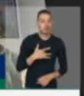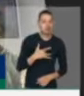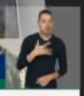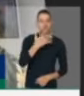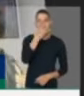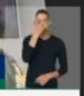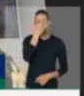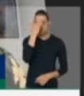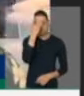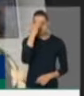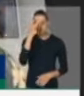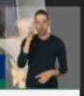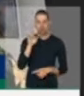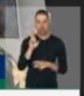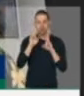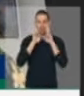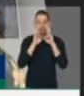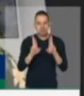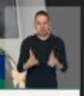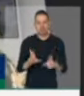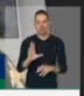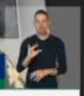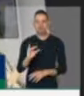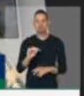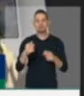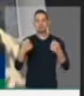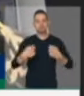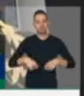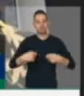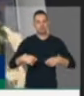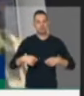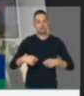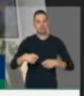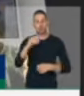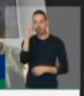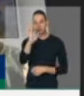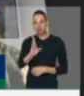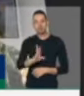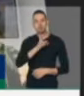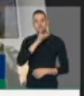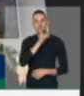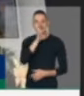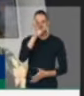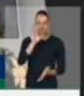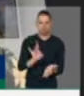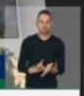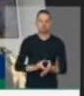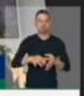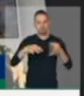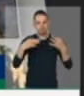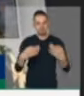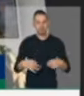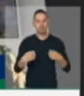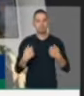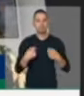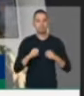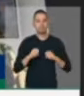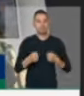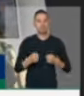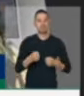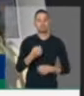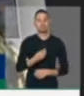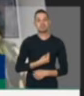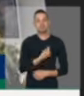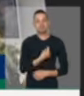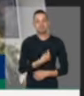à ciência. E nós precisamos fazer com que o país tenha respostas concretas, concretas para a defesa da vida, para que a